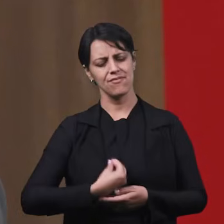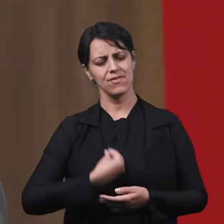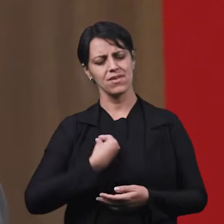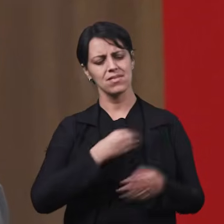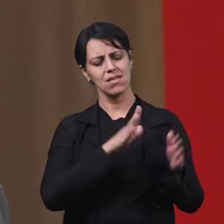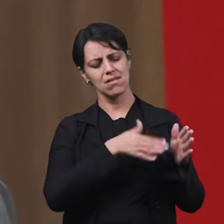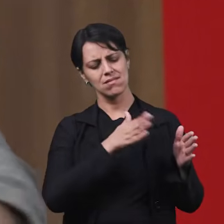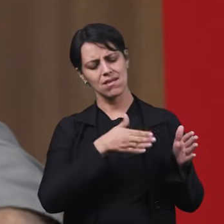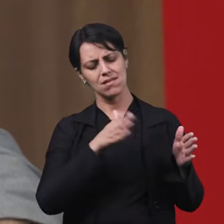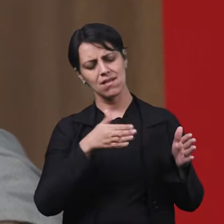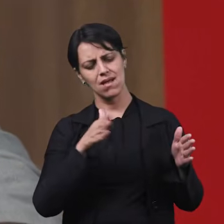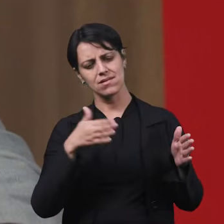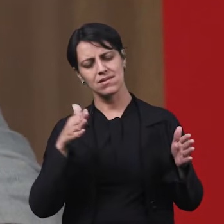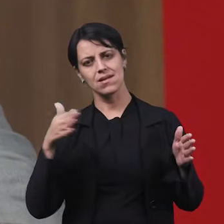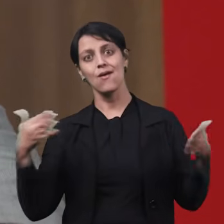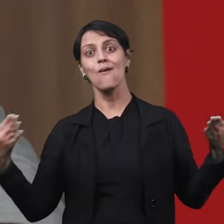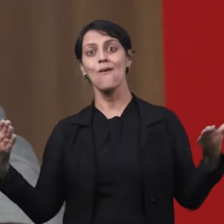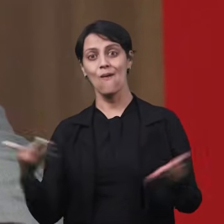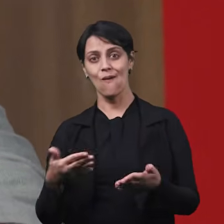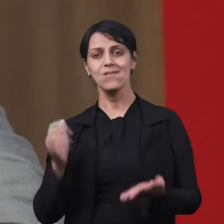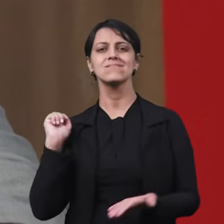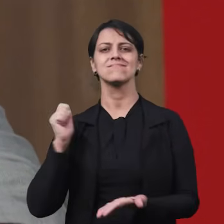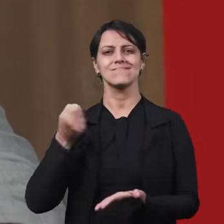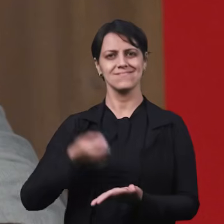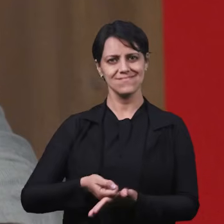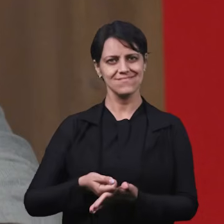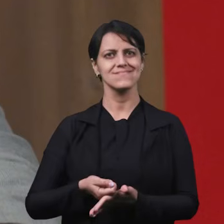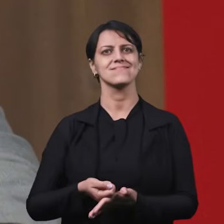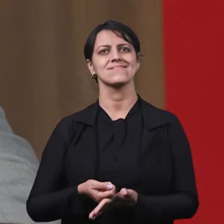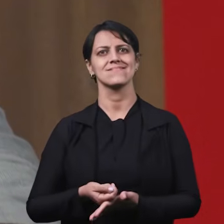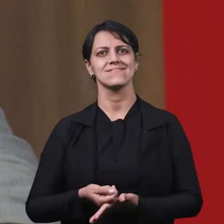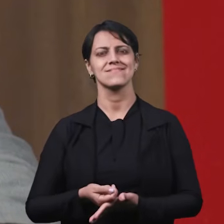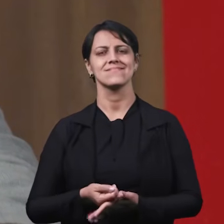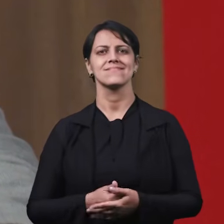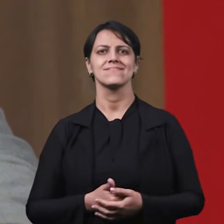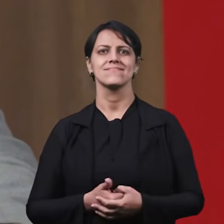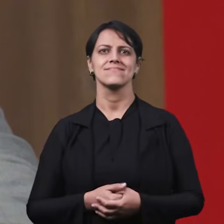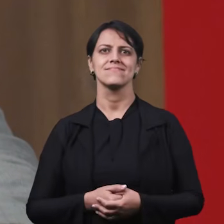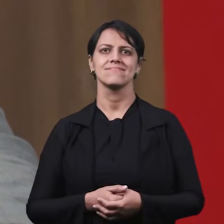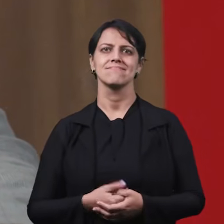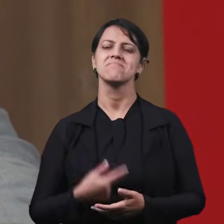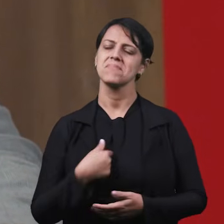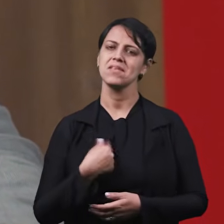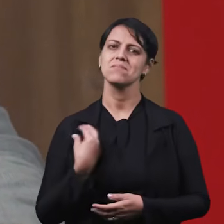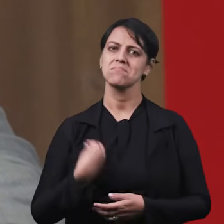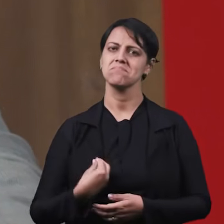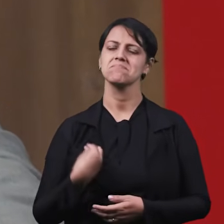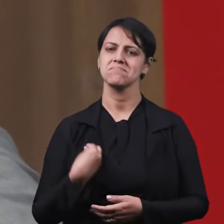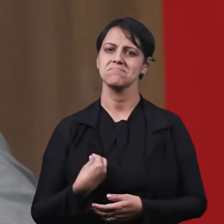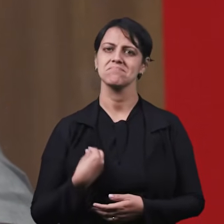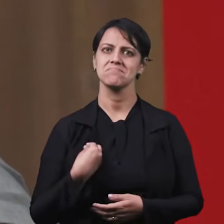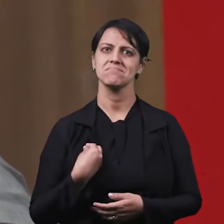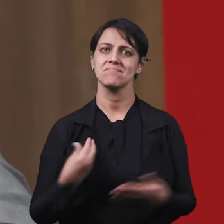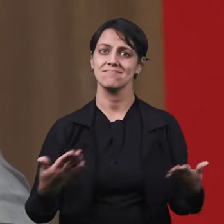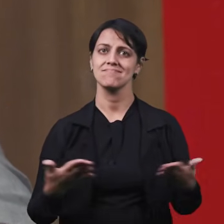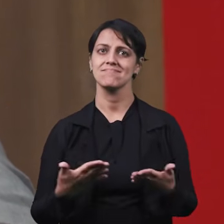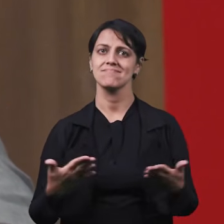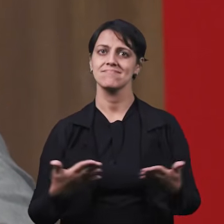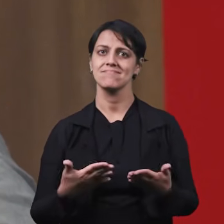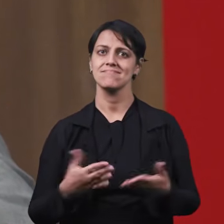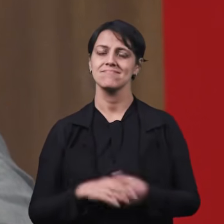o tempo passou e isso hoje funciona desse jeito. Ainda estou nessa condição